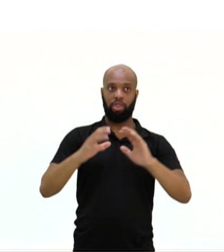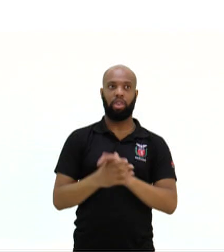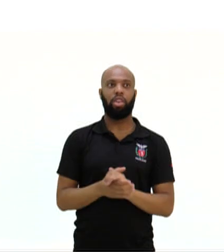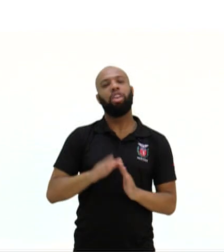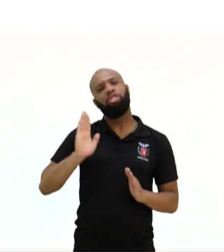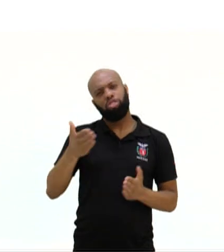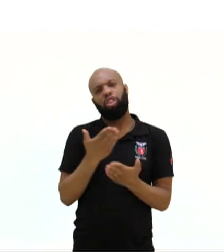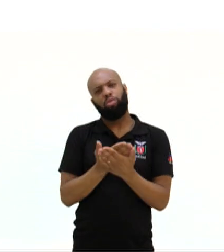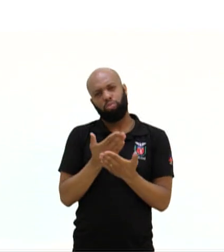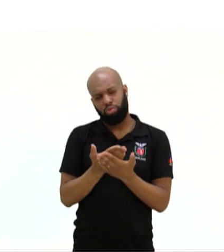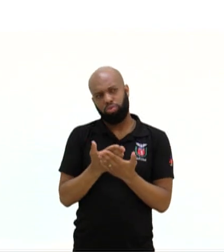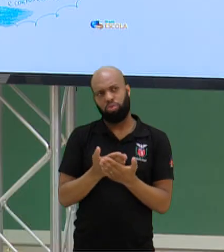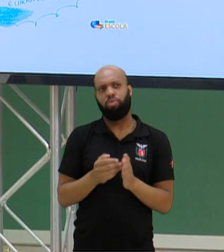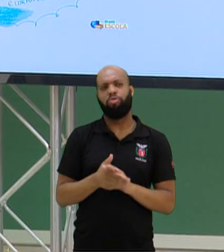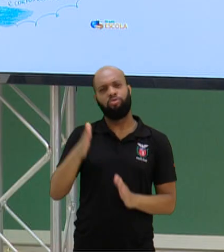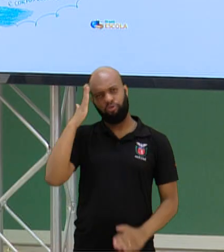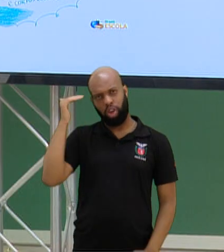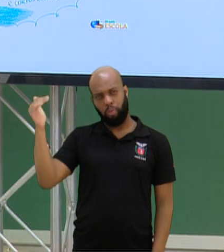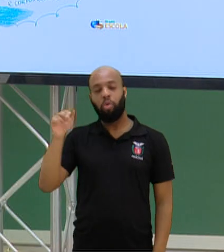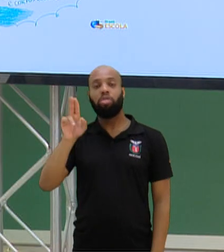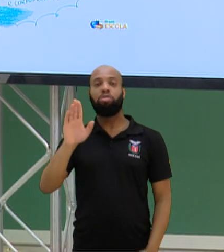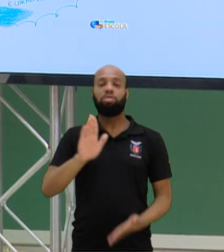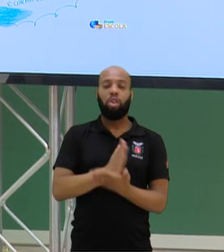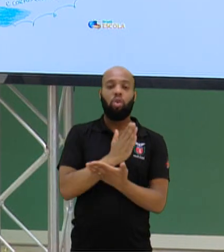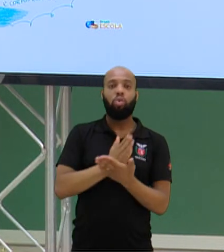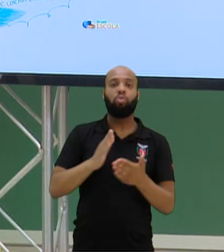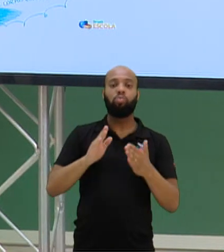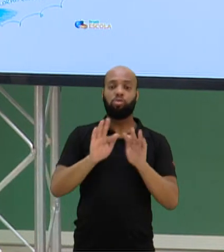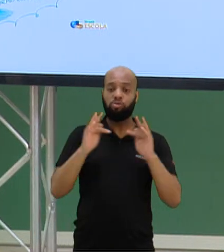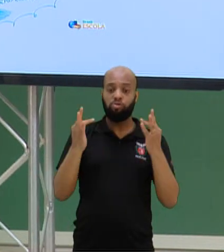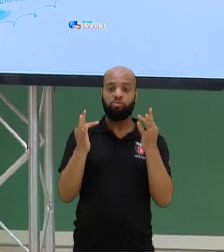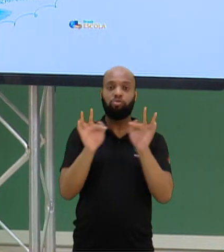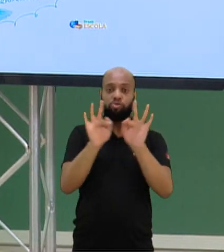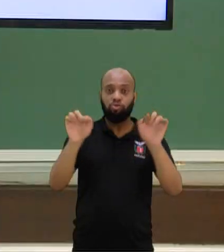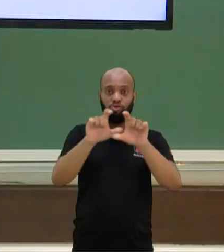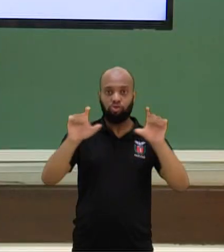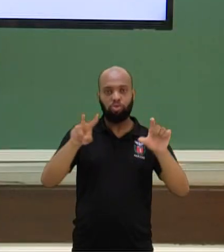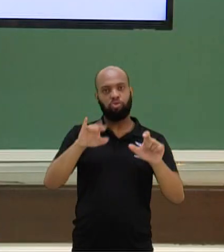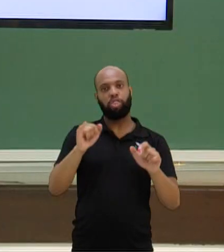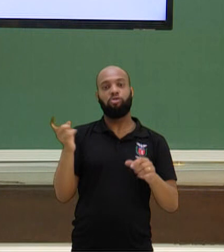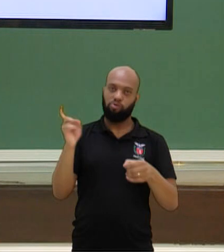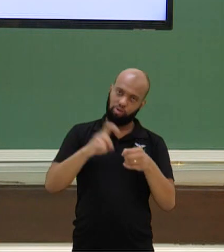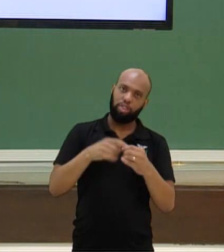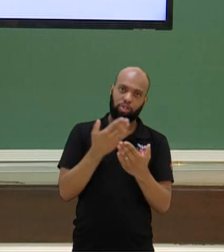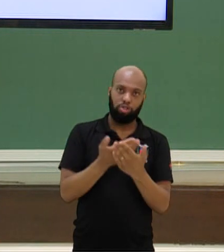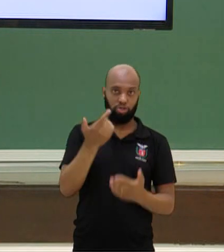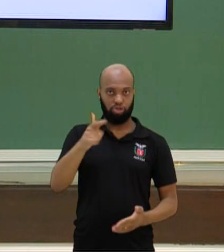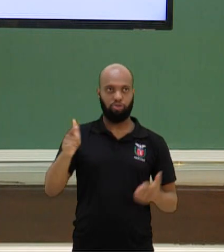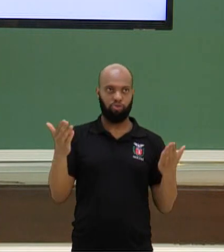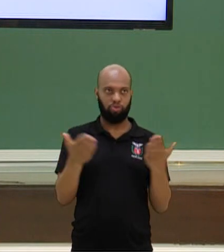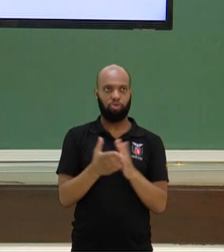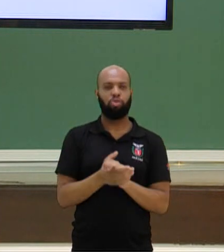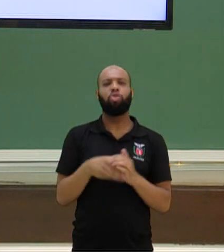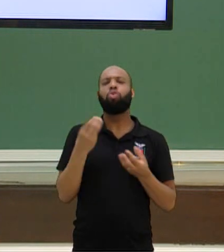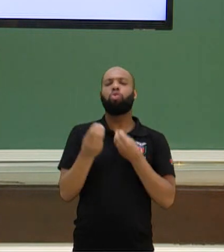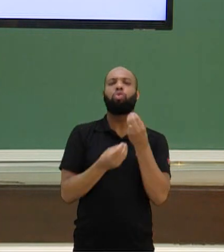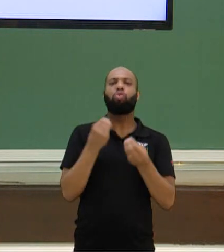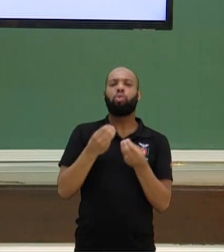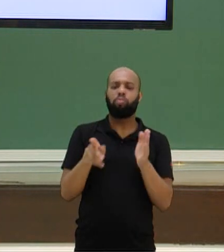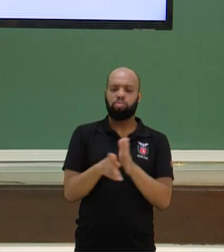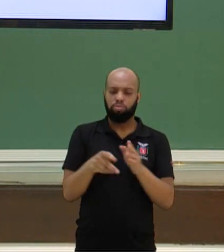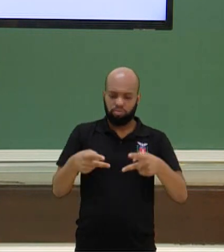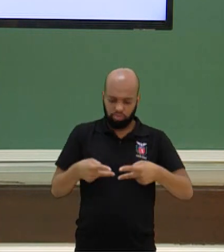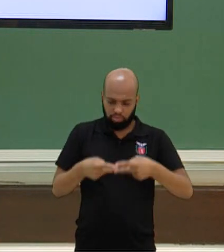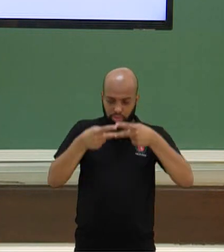bom? Então, nós utilizamos algumas fórmulas que nós vamos ver nessa aula, tá bom? Então, continuando aqui, como que eu calculo o volume do